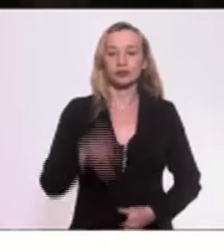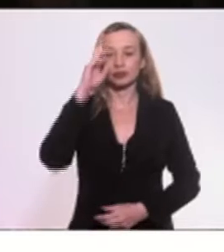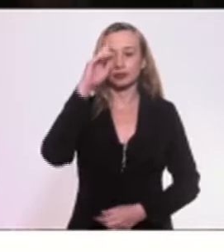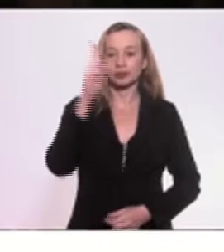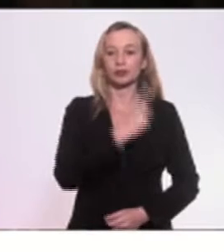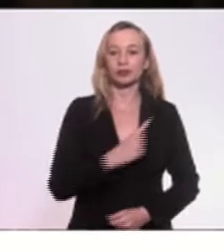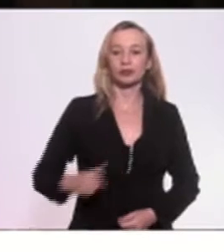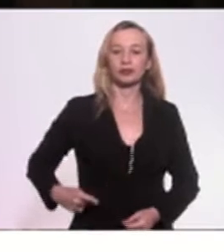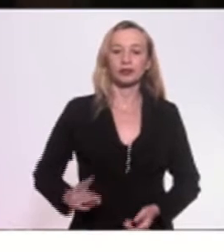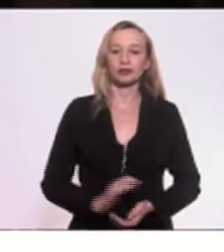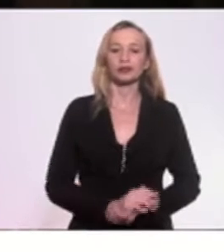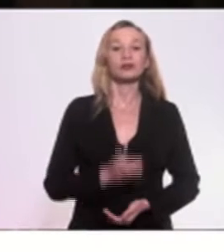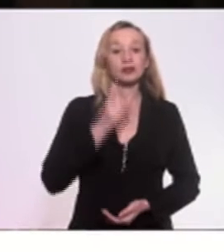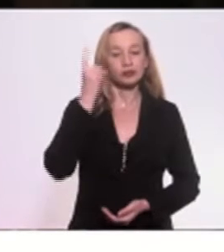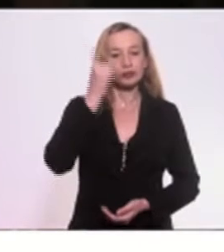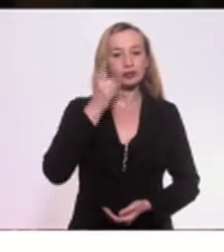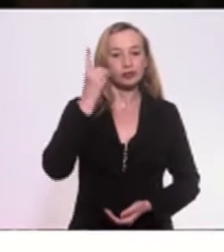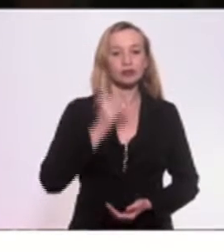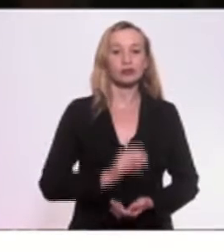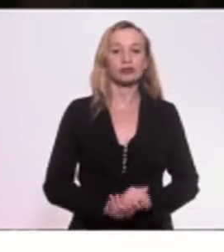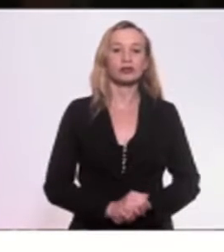Senhor presidente, deputado